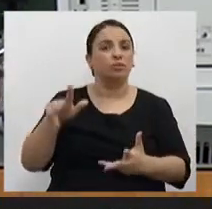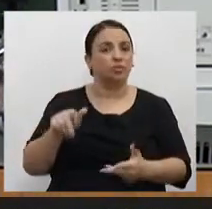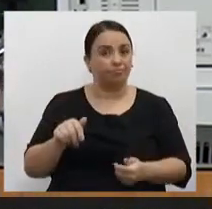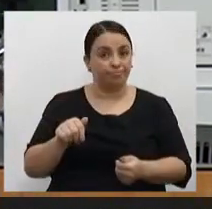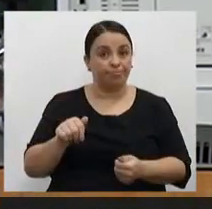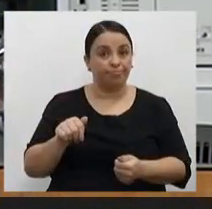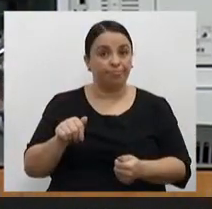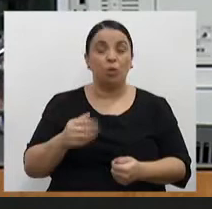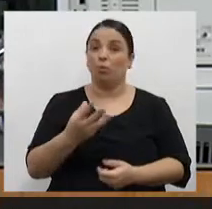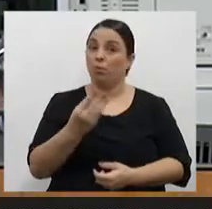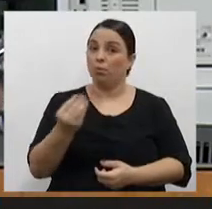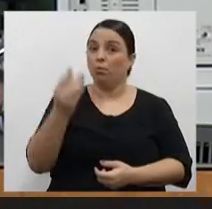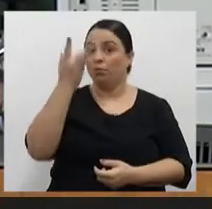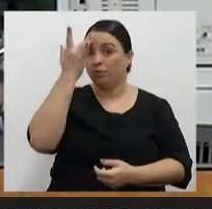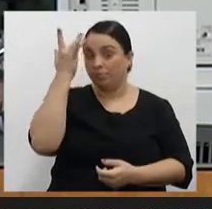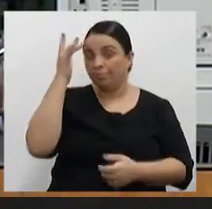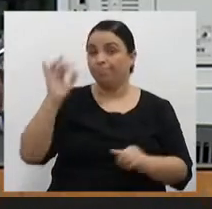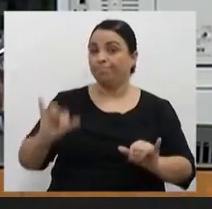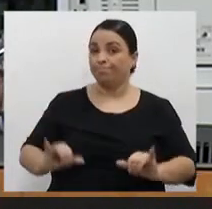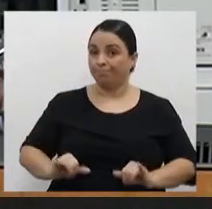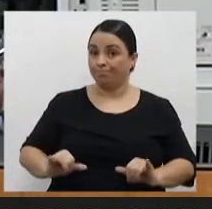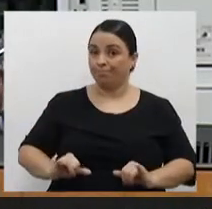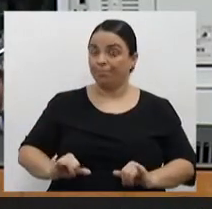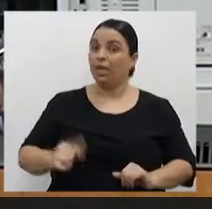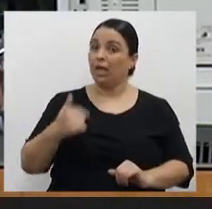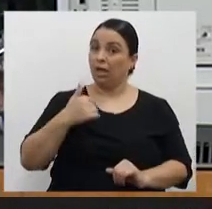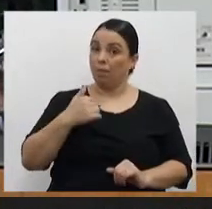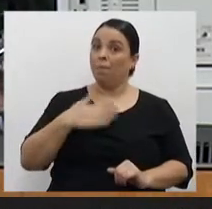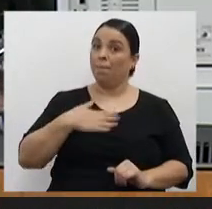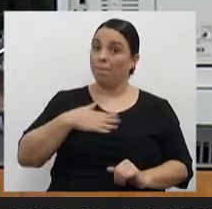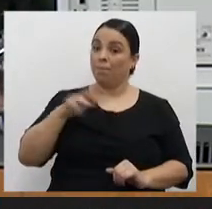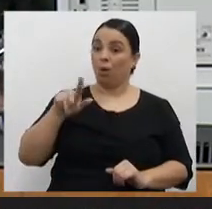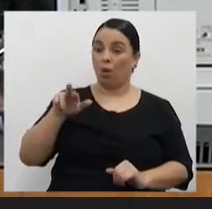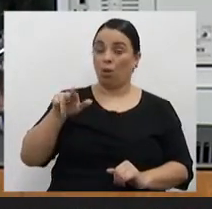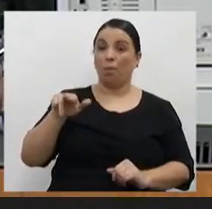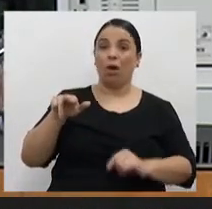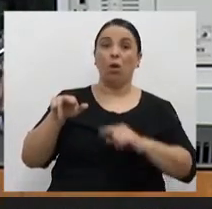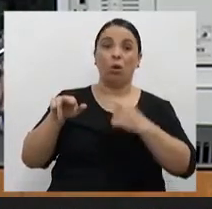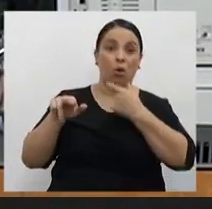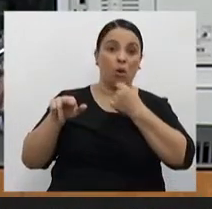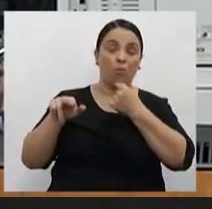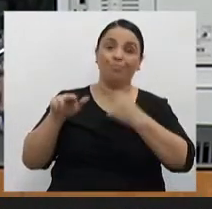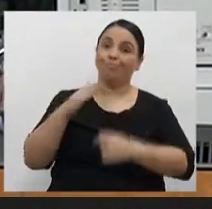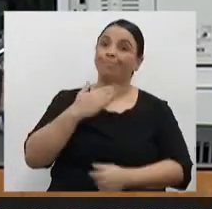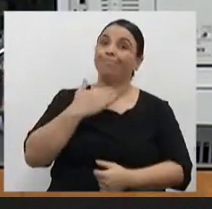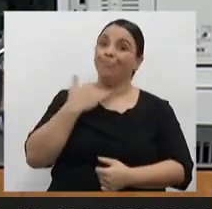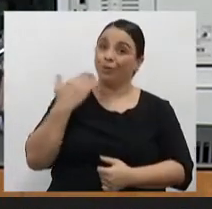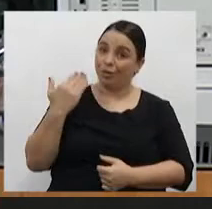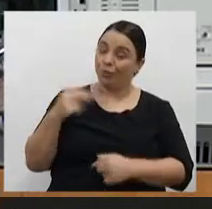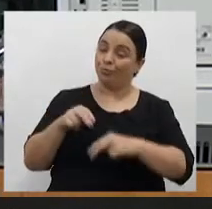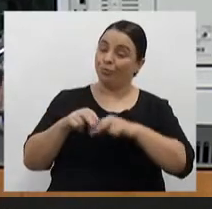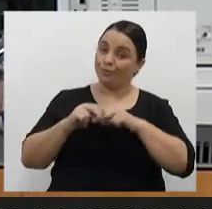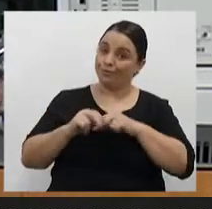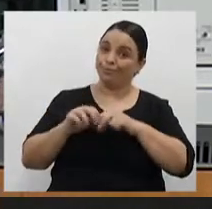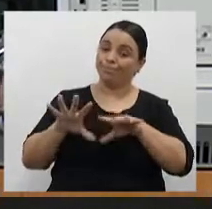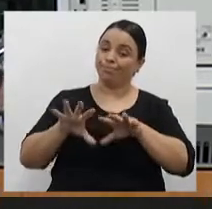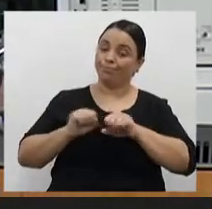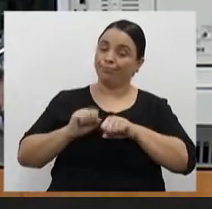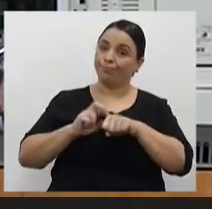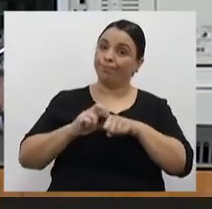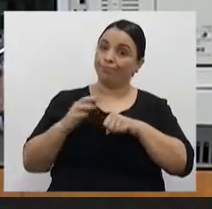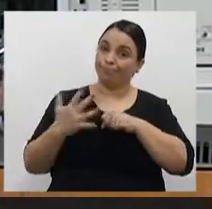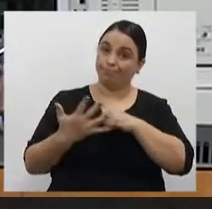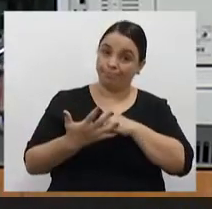gente. Eu mesmo perdi irmão para Covid. Todos